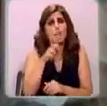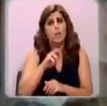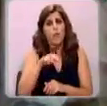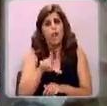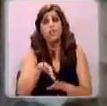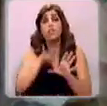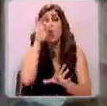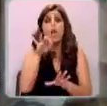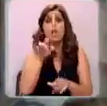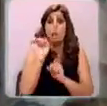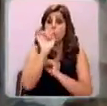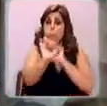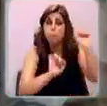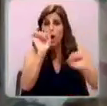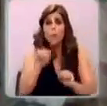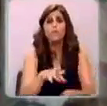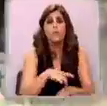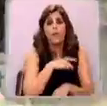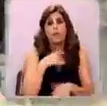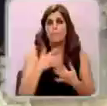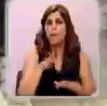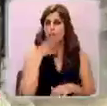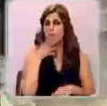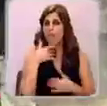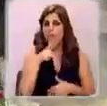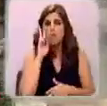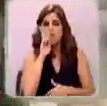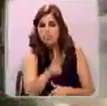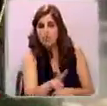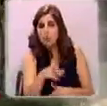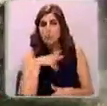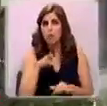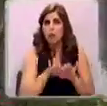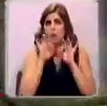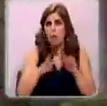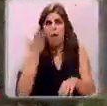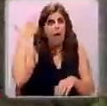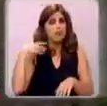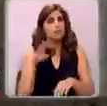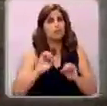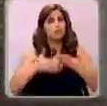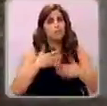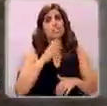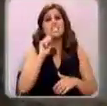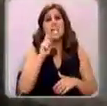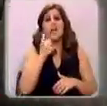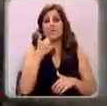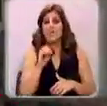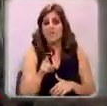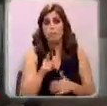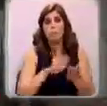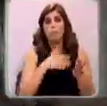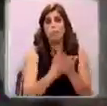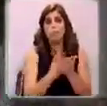dos médicos, mas lembra que vão encontrar condições semelhantes ao Portugal do início do século XX. Sublinha que a proposta viola até